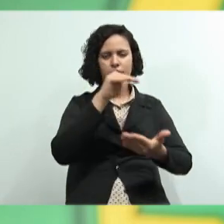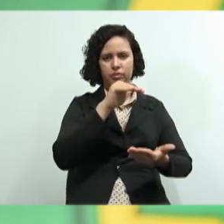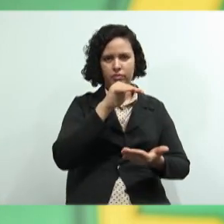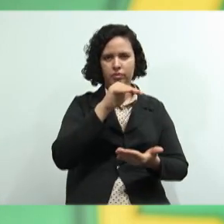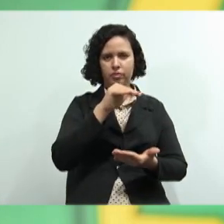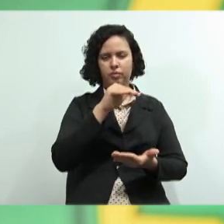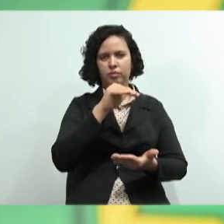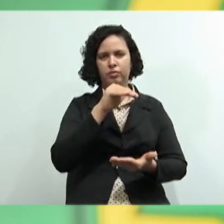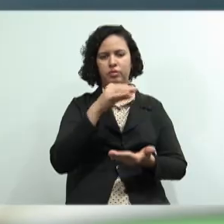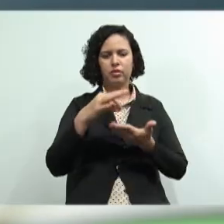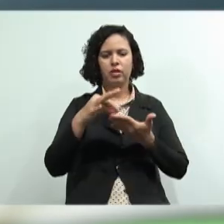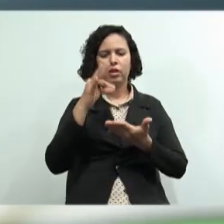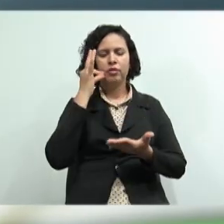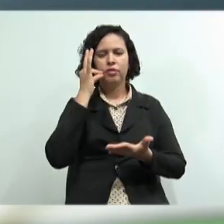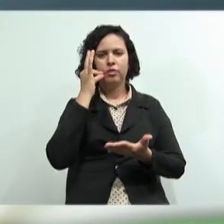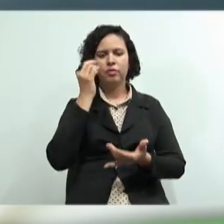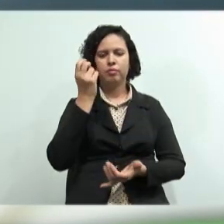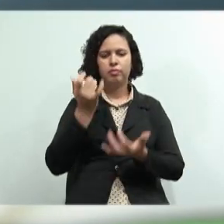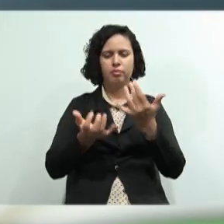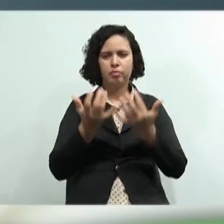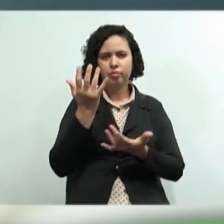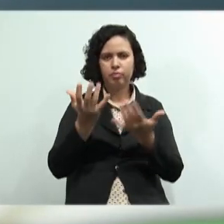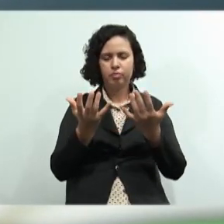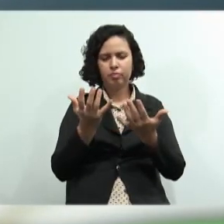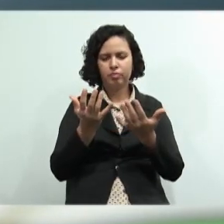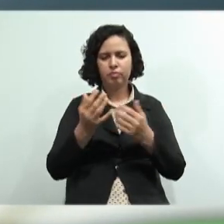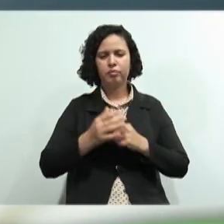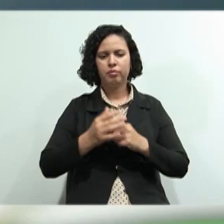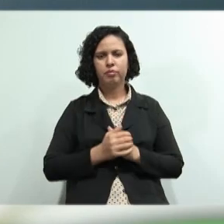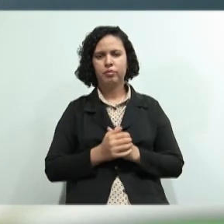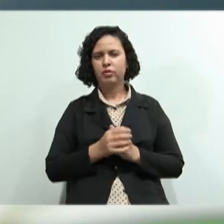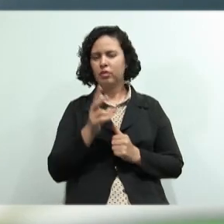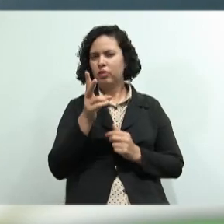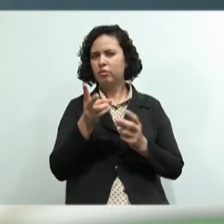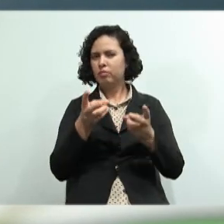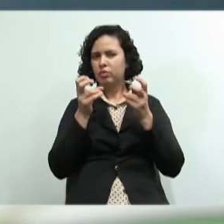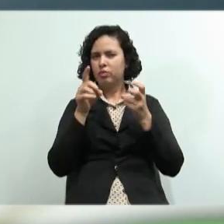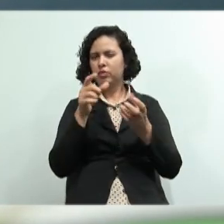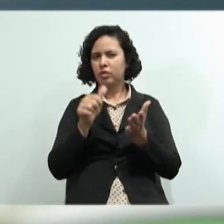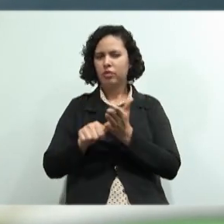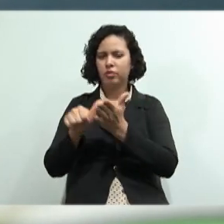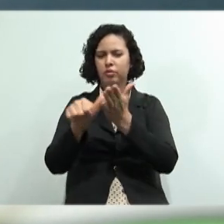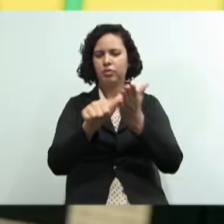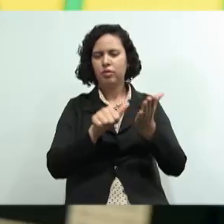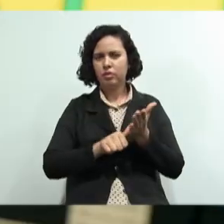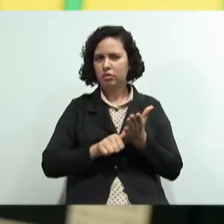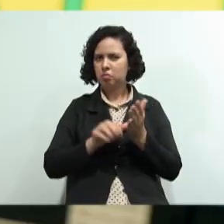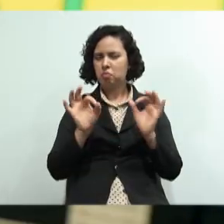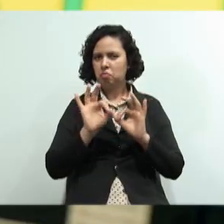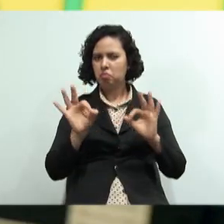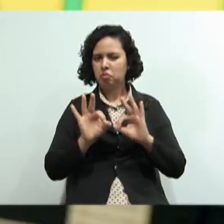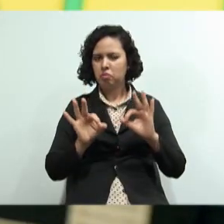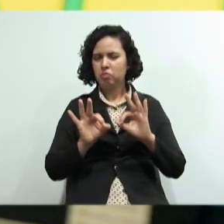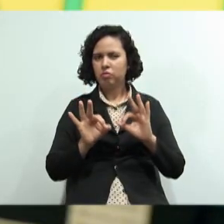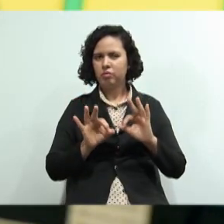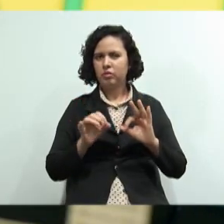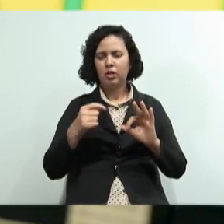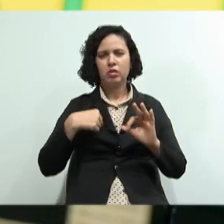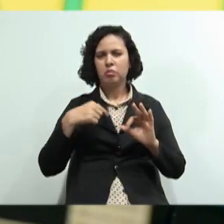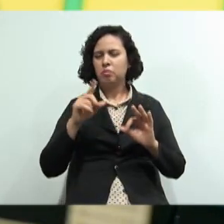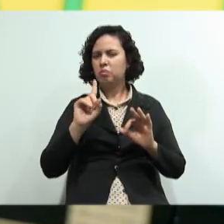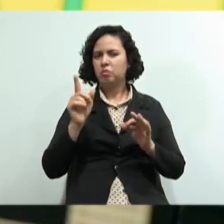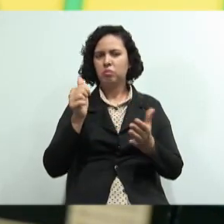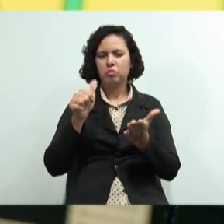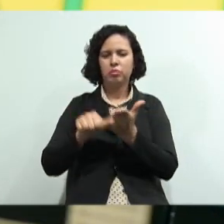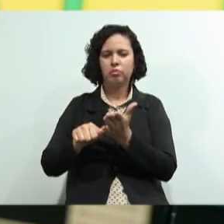como que eu faço para me beneficiar. Então, mas eu percebo que o senhor não faz parte da nossa cooperativa, né? Não, realmente eu não sou,